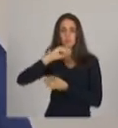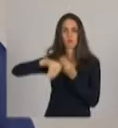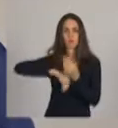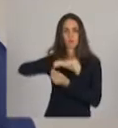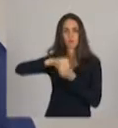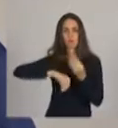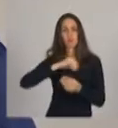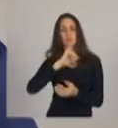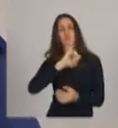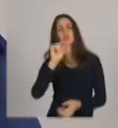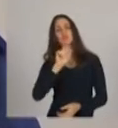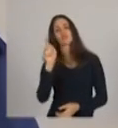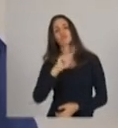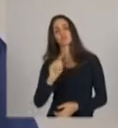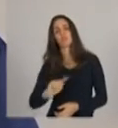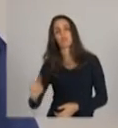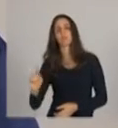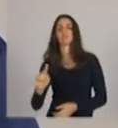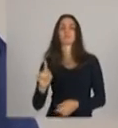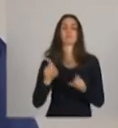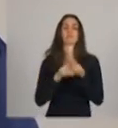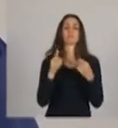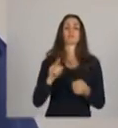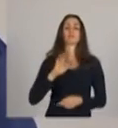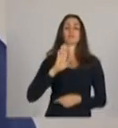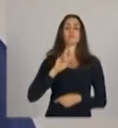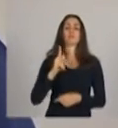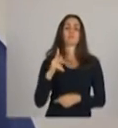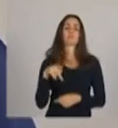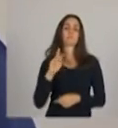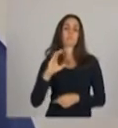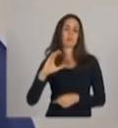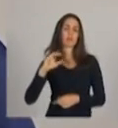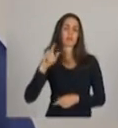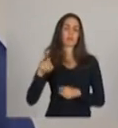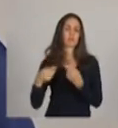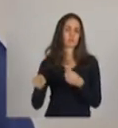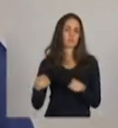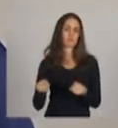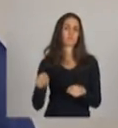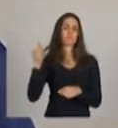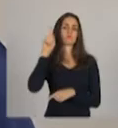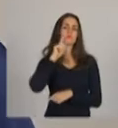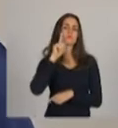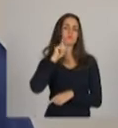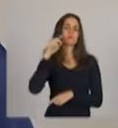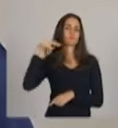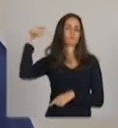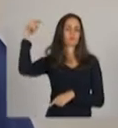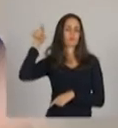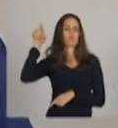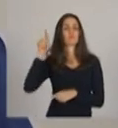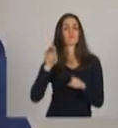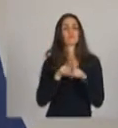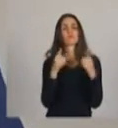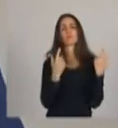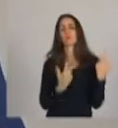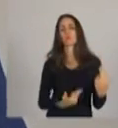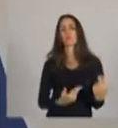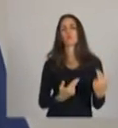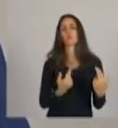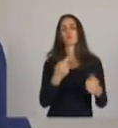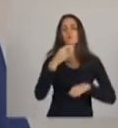jazz dance e na black music norte-americana, que foi um momento, assim como a Bossa Nova, foi um momento